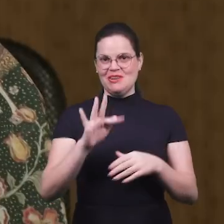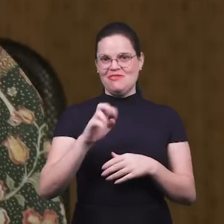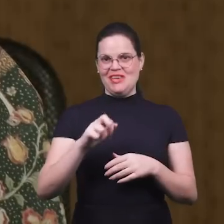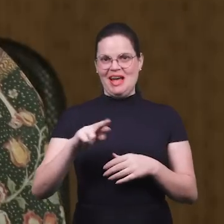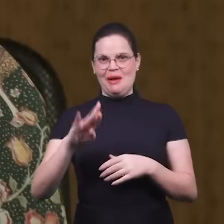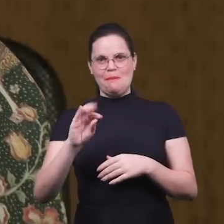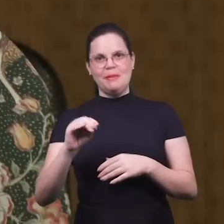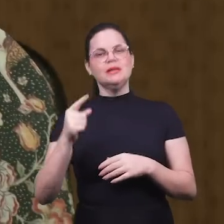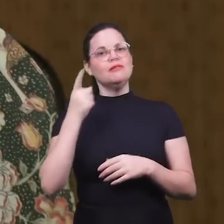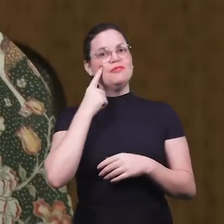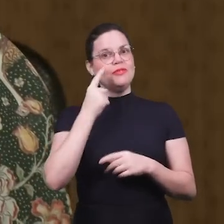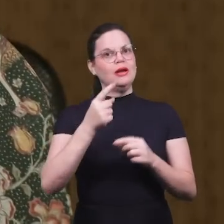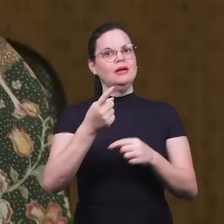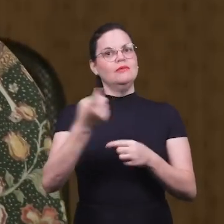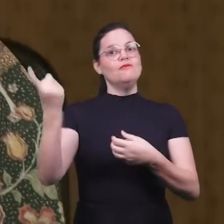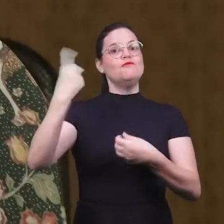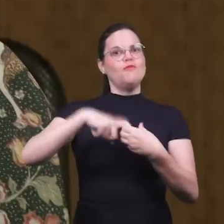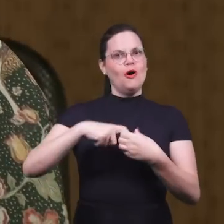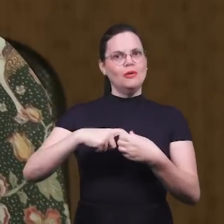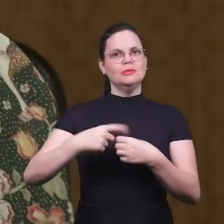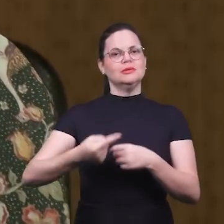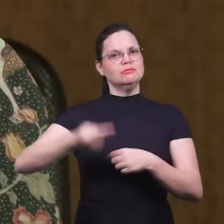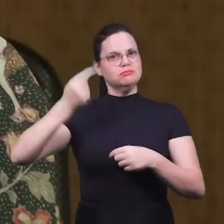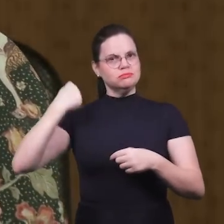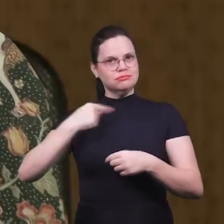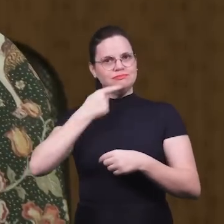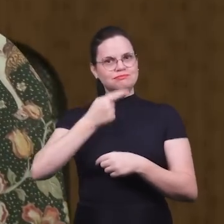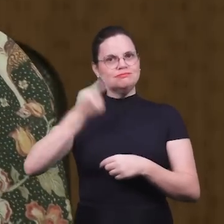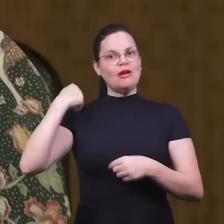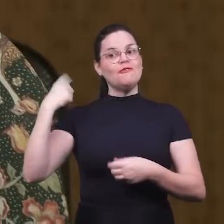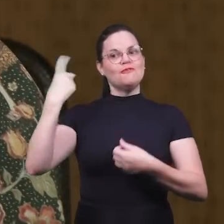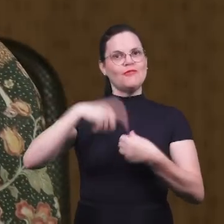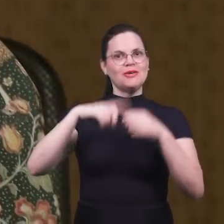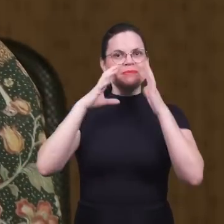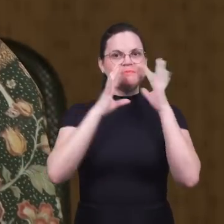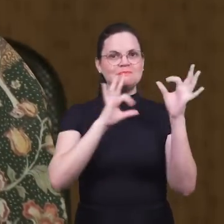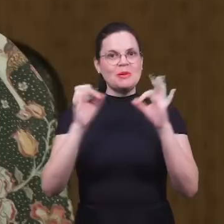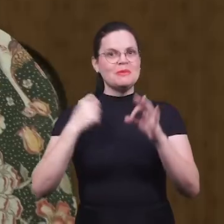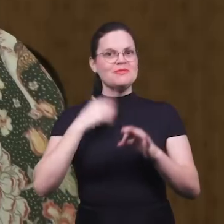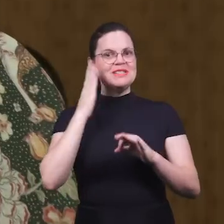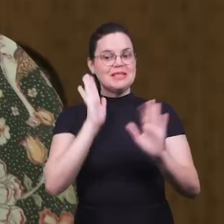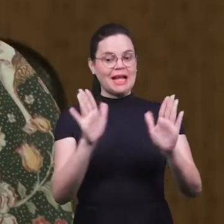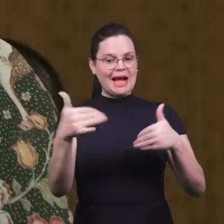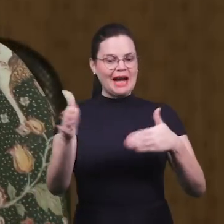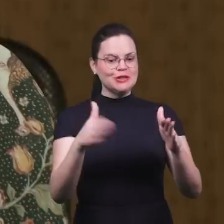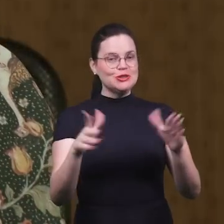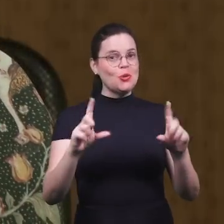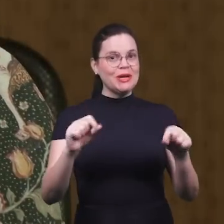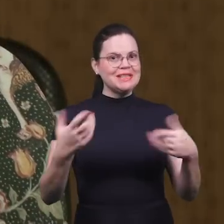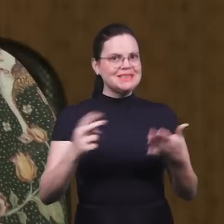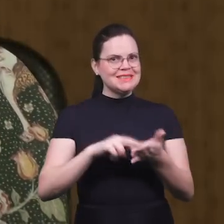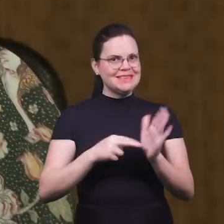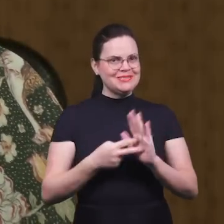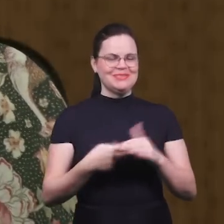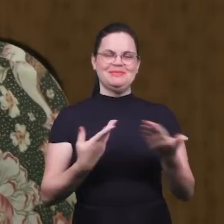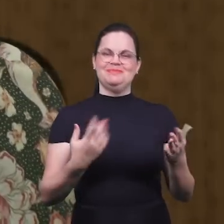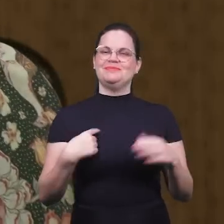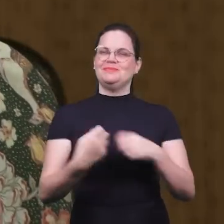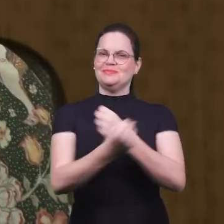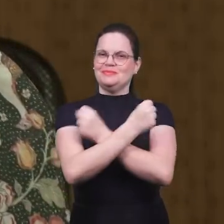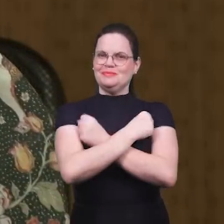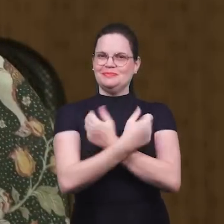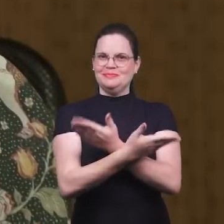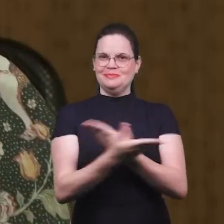então quem está assistindo vai ter que assistir o programa anterior para entender o que é a caixa de ferramentas. Quero aqui deixar